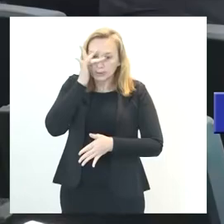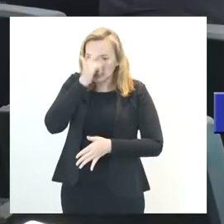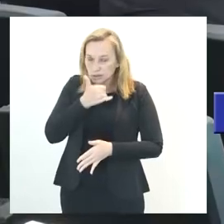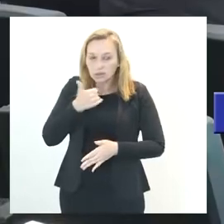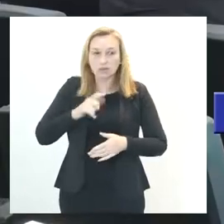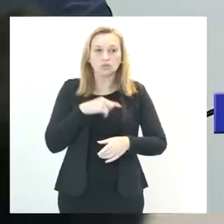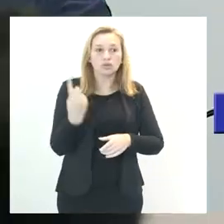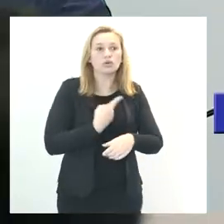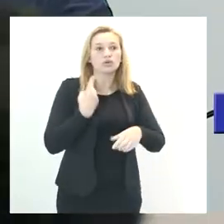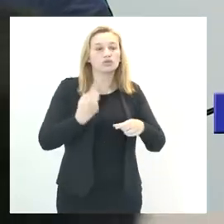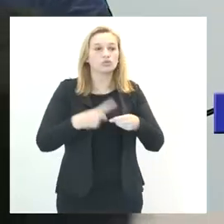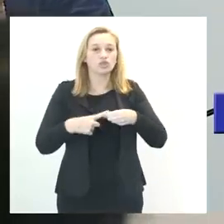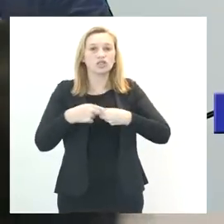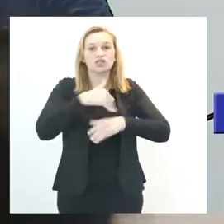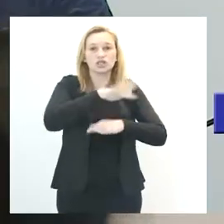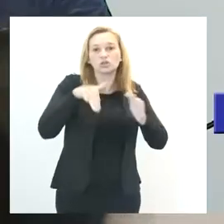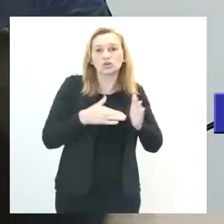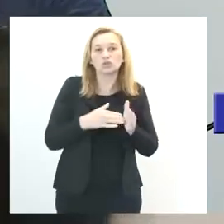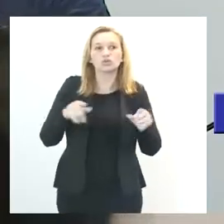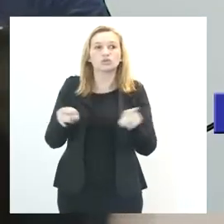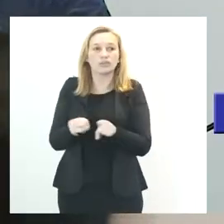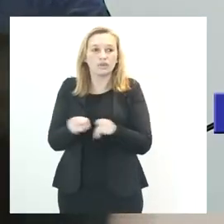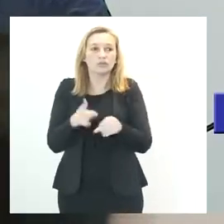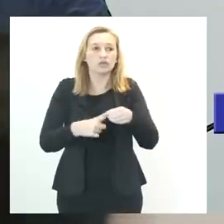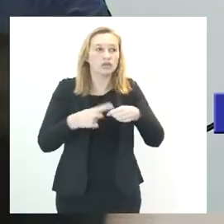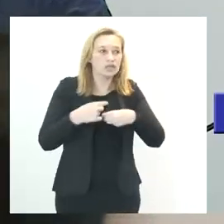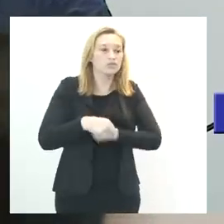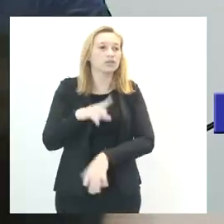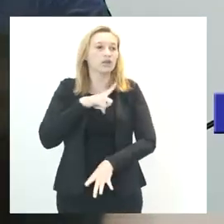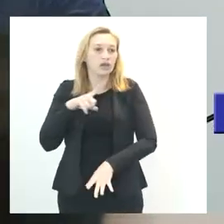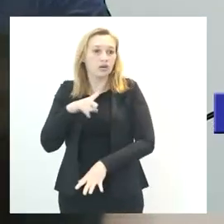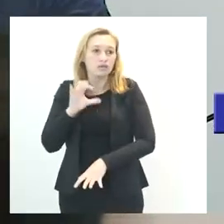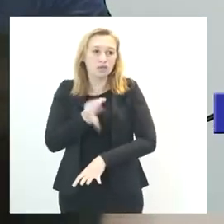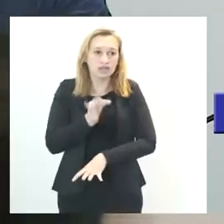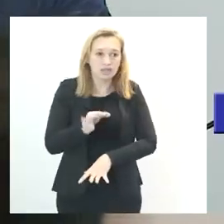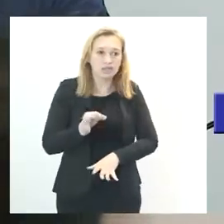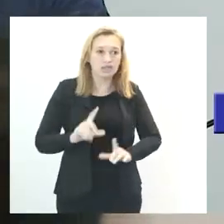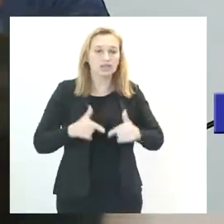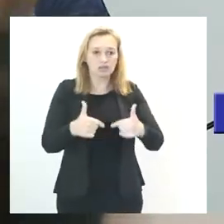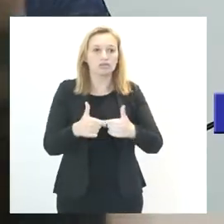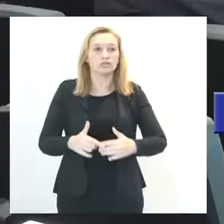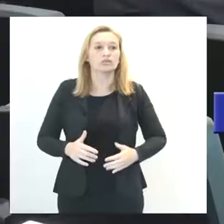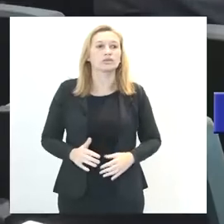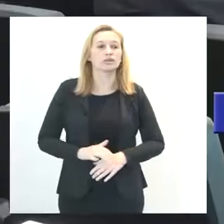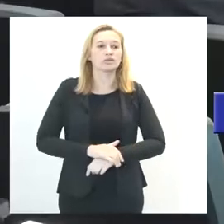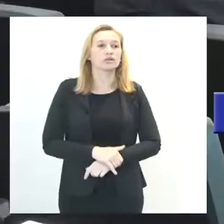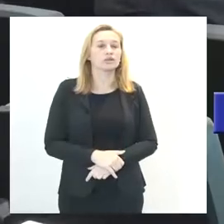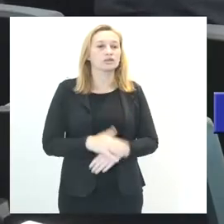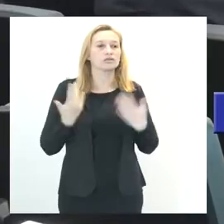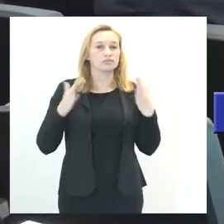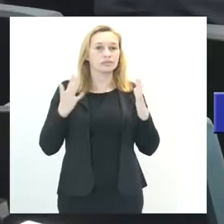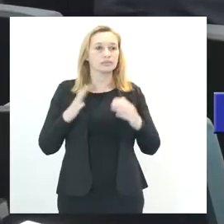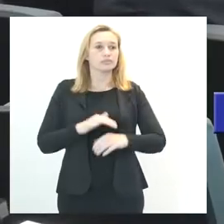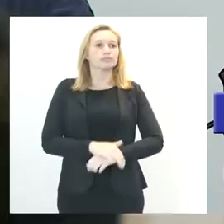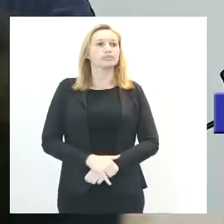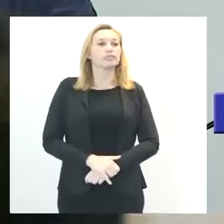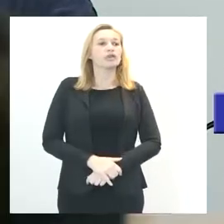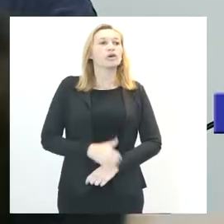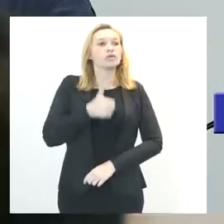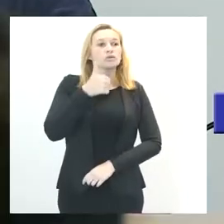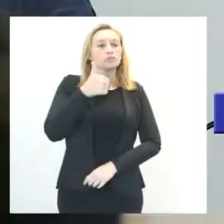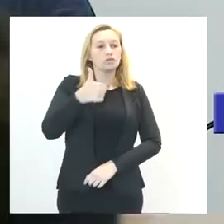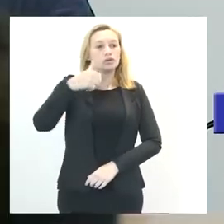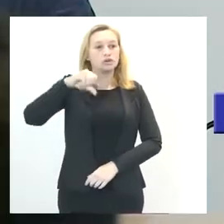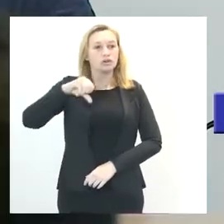município e de todos os municípios que também com certeza terão é esse aqui foi